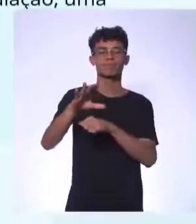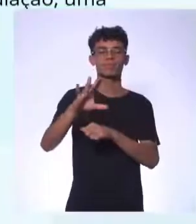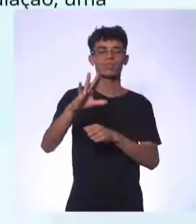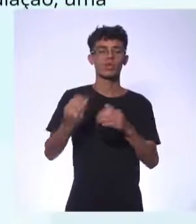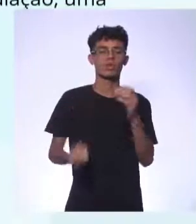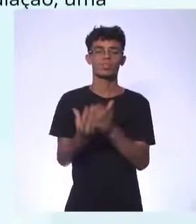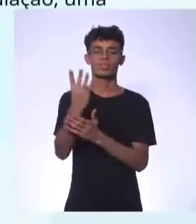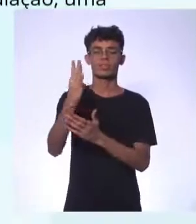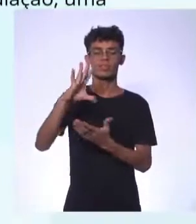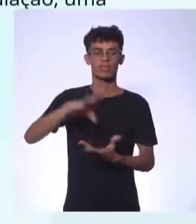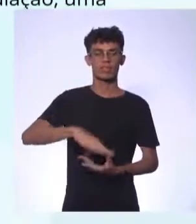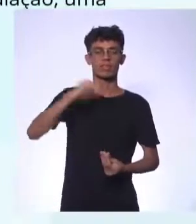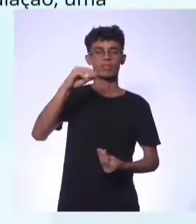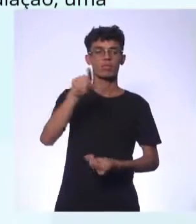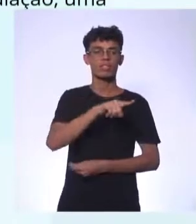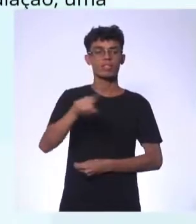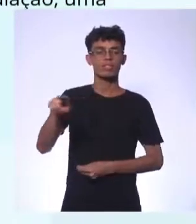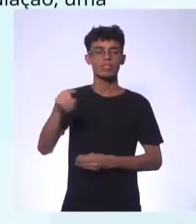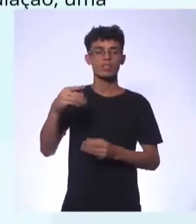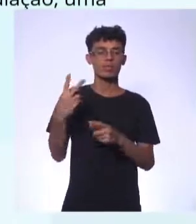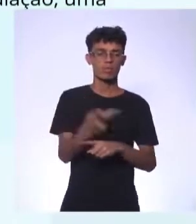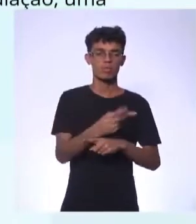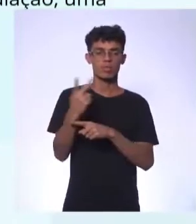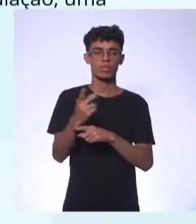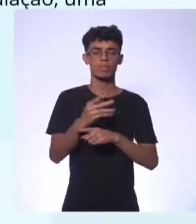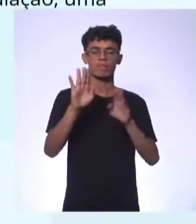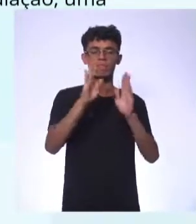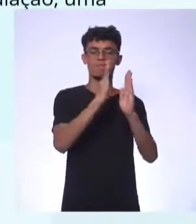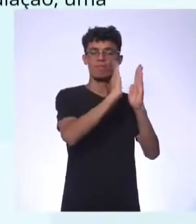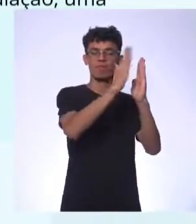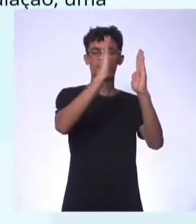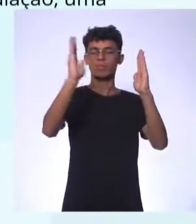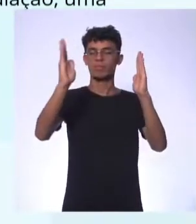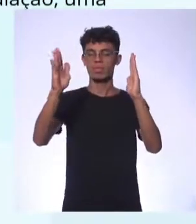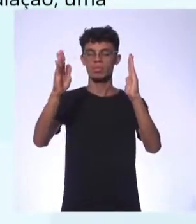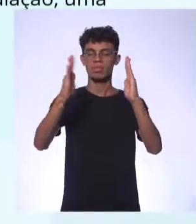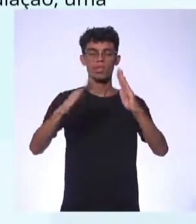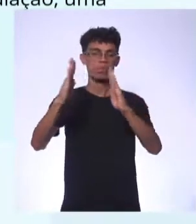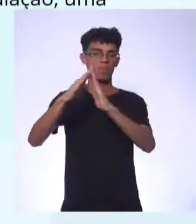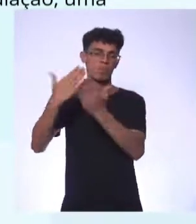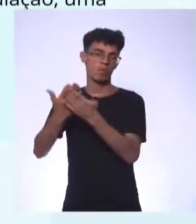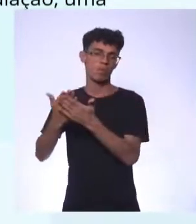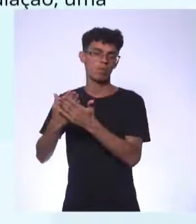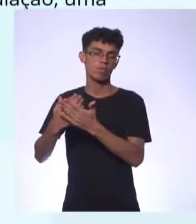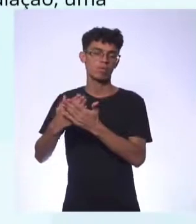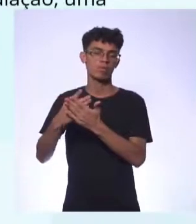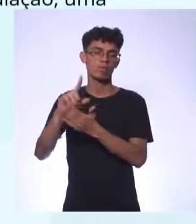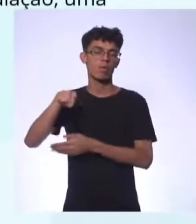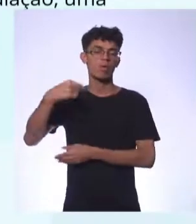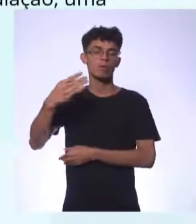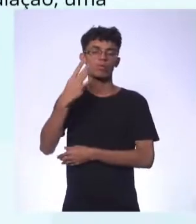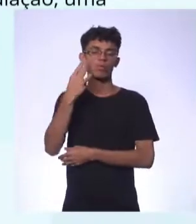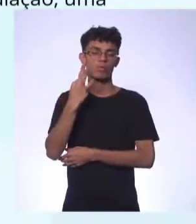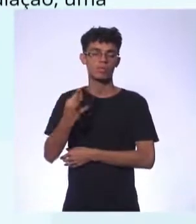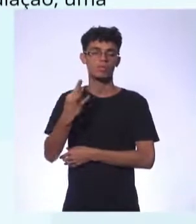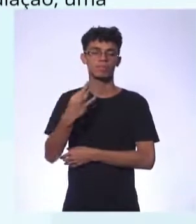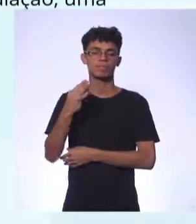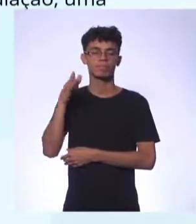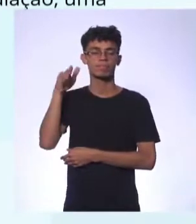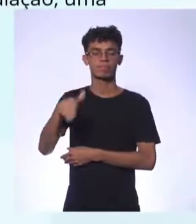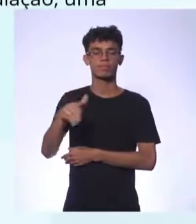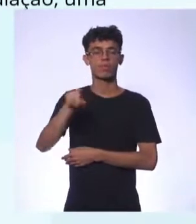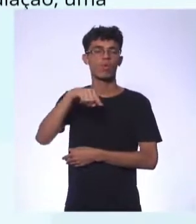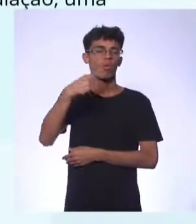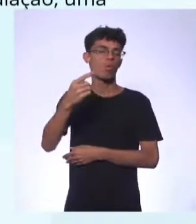uma olhadinha. Então, vocês podem procurar, de repente, na biblioteca da escola de vocês, no retorno presencial, ou por